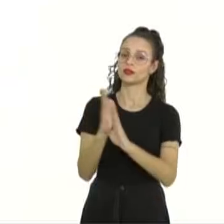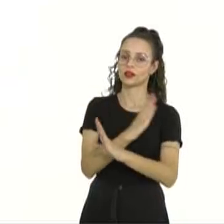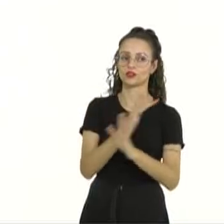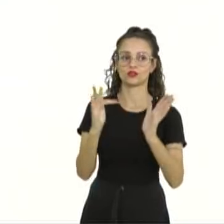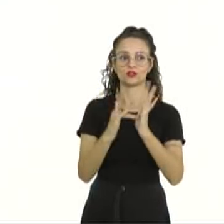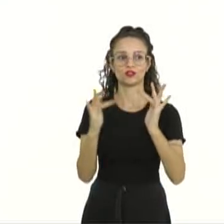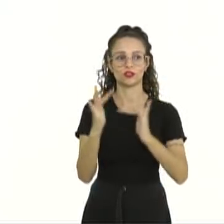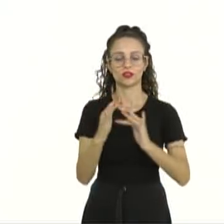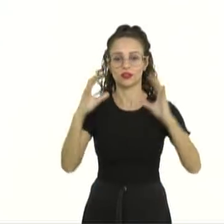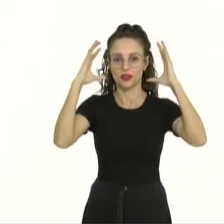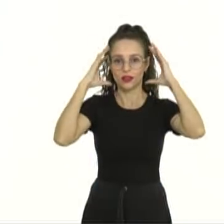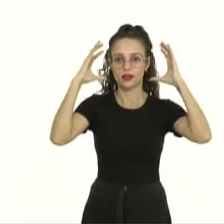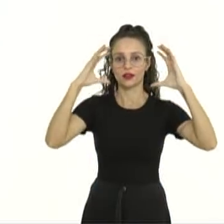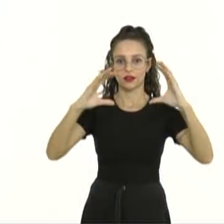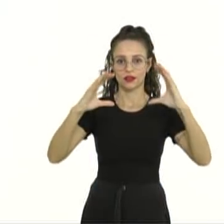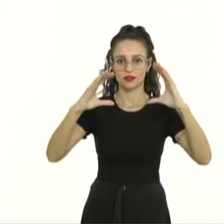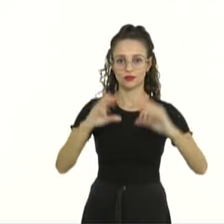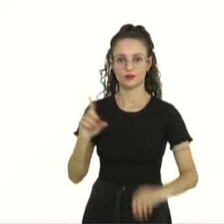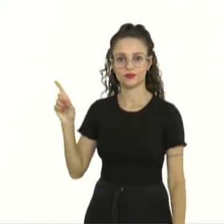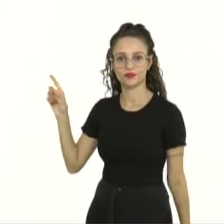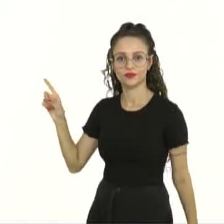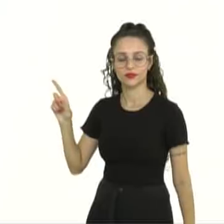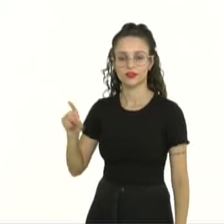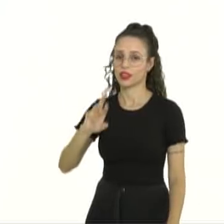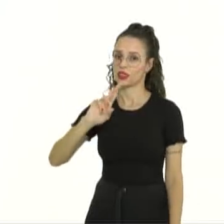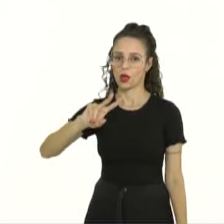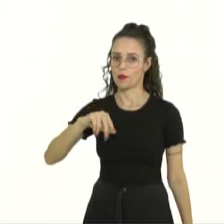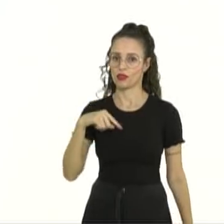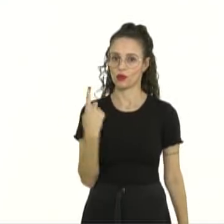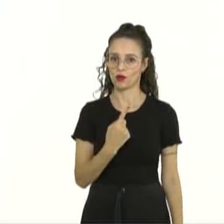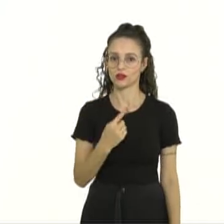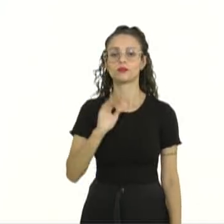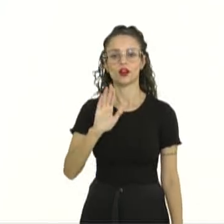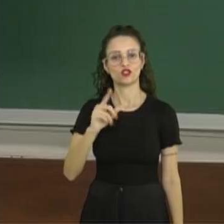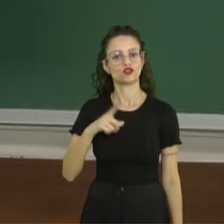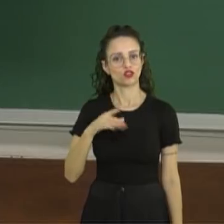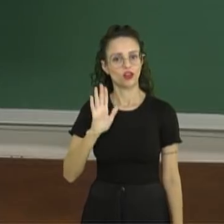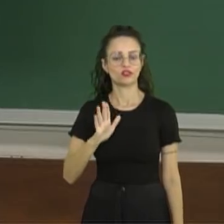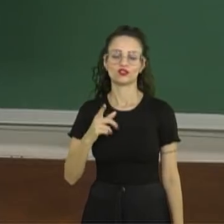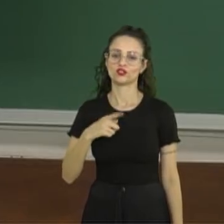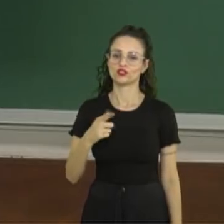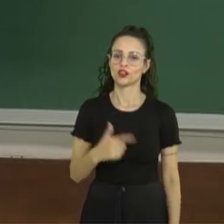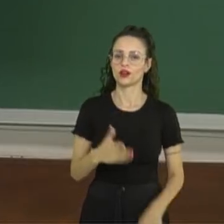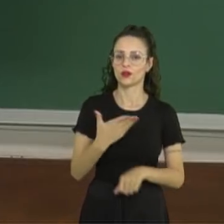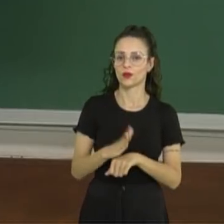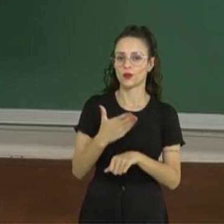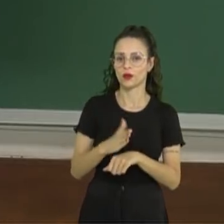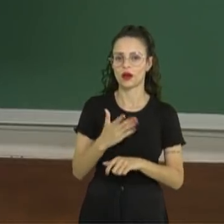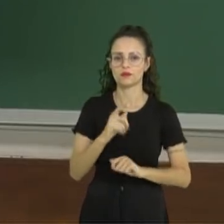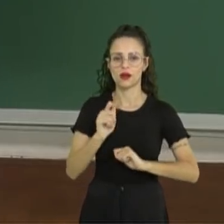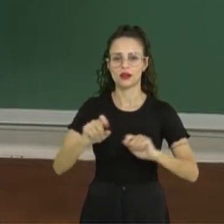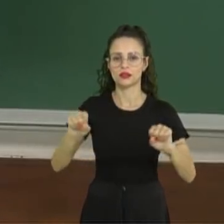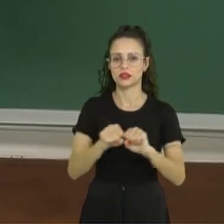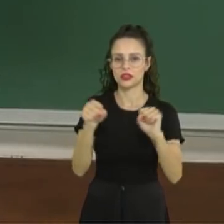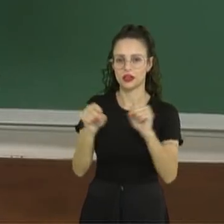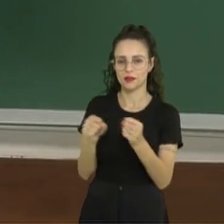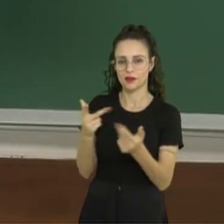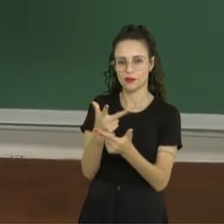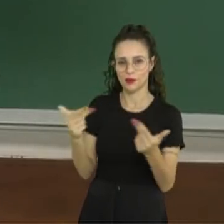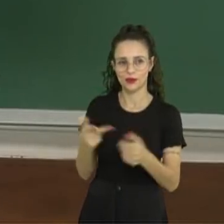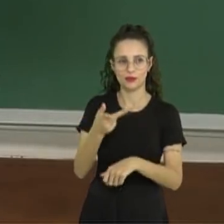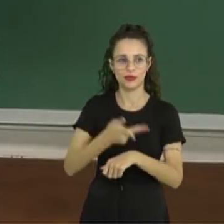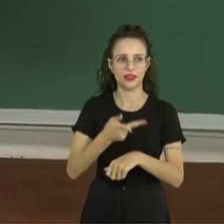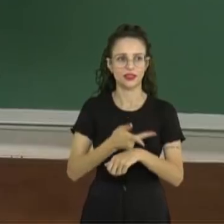um crânio da espécie Homo habilis, que não é a nossa, mas já tinha algumas habilidades, já conseguia quebrar ali umas pedras, ali fazer umas pontas de